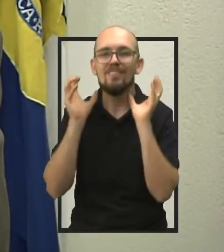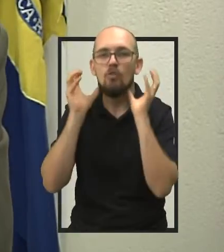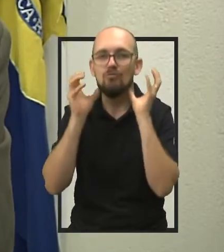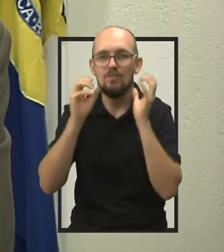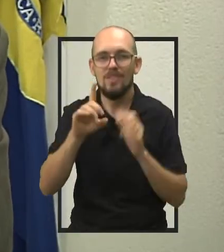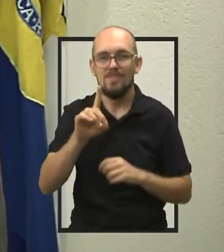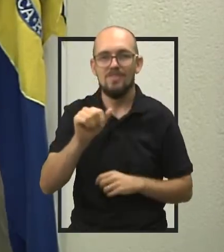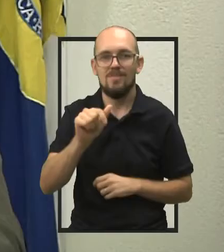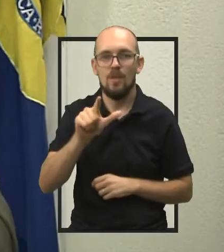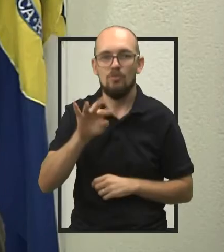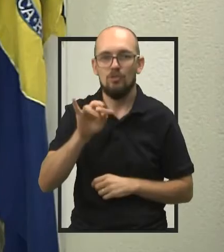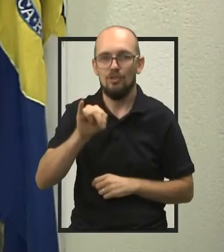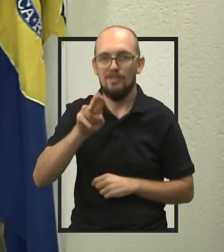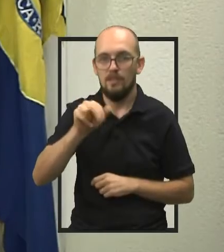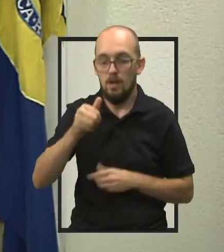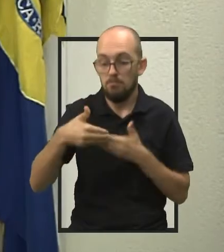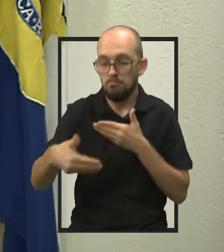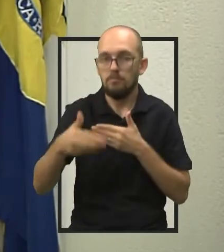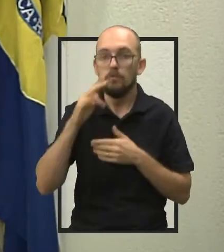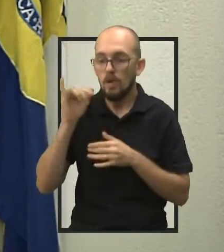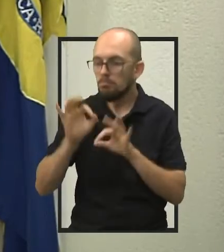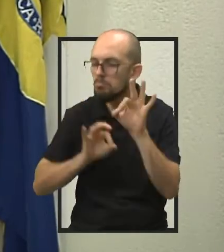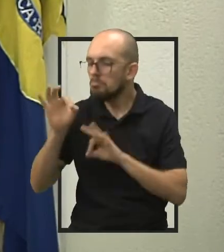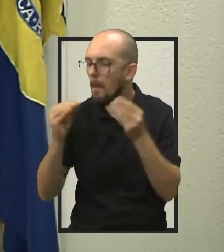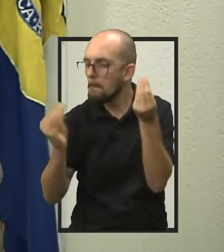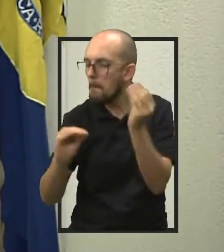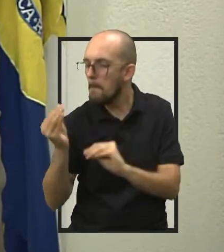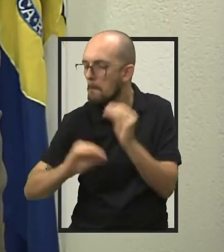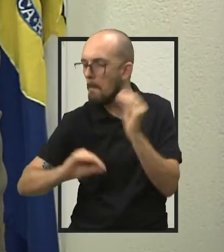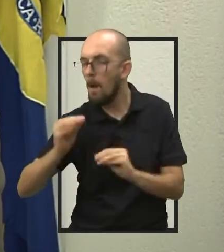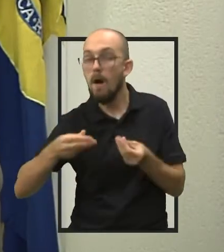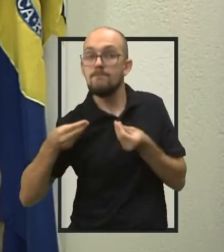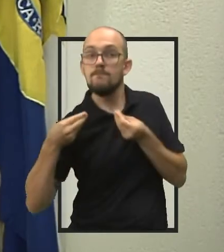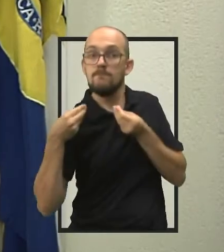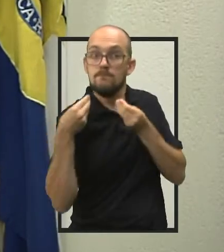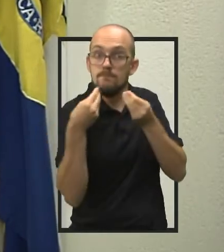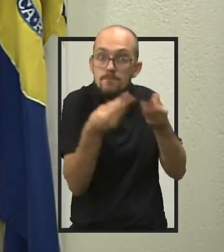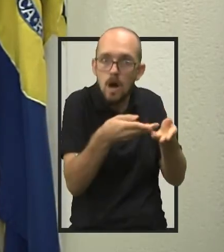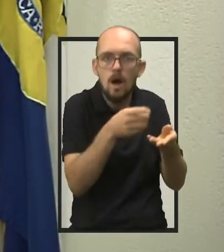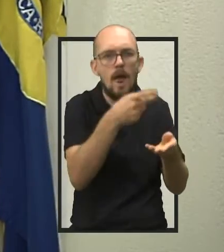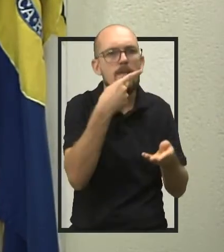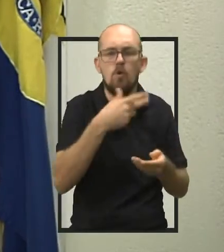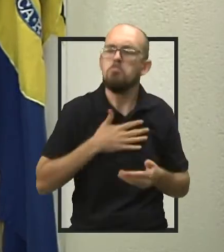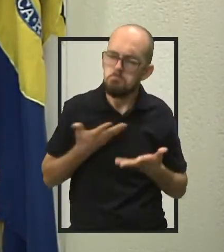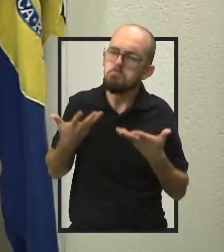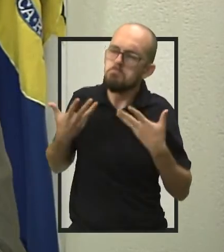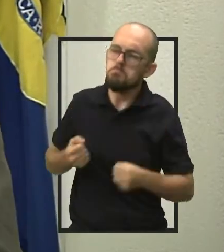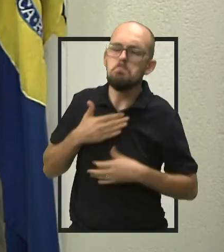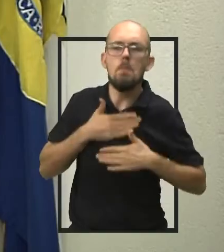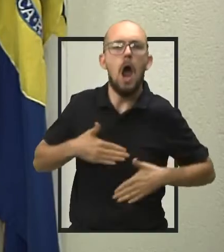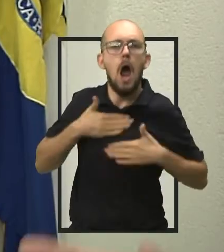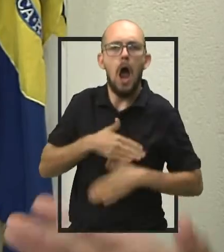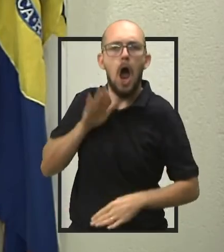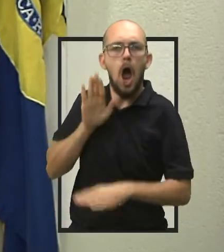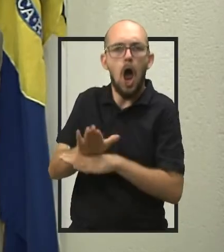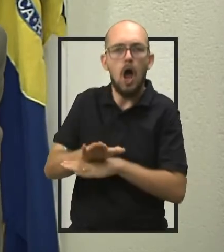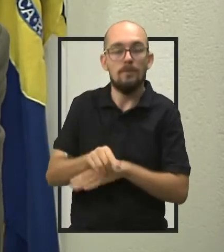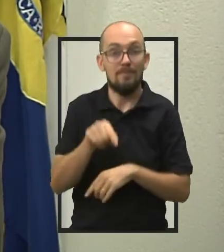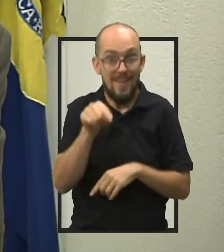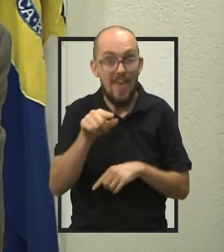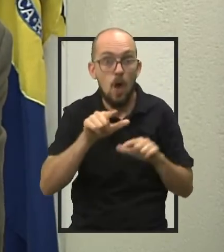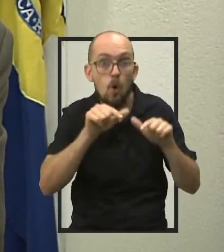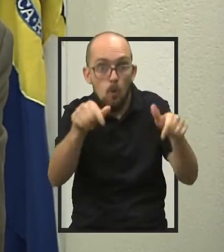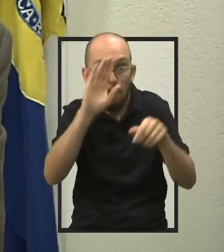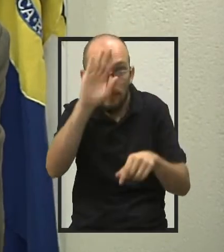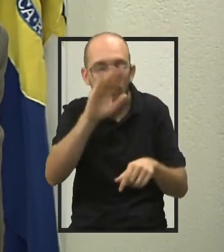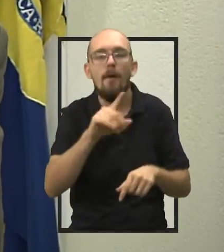alguns projetos direcionado para a educação, ela me falou, eu tenho prazer inclusive de ajudar, porque o foco maior... Essa vai ser a bandeira dela